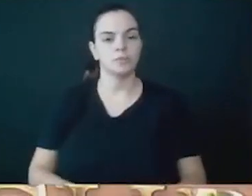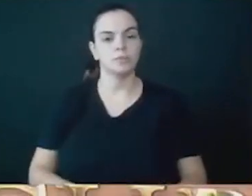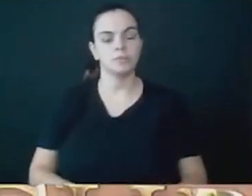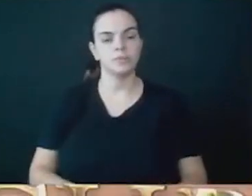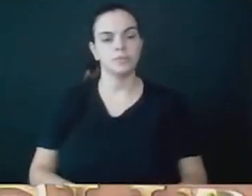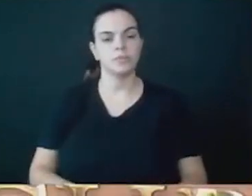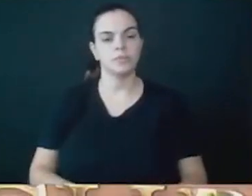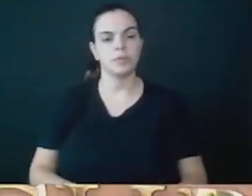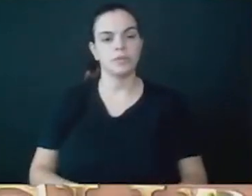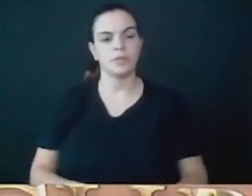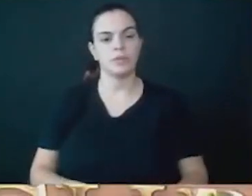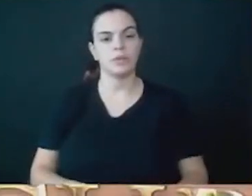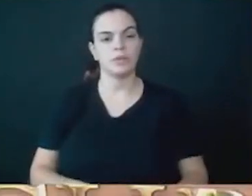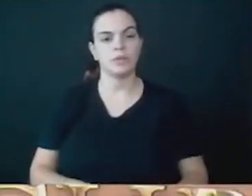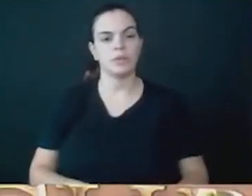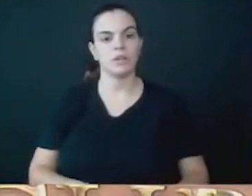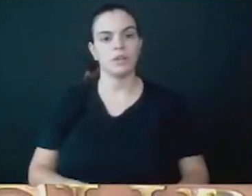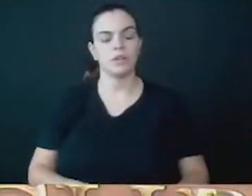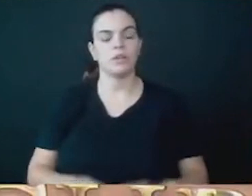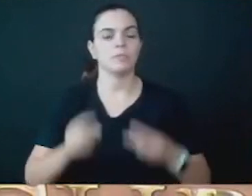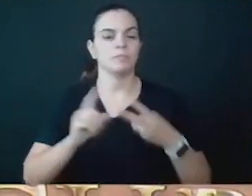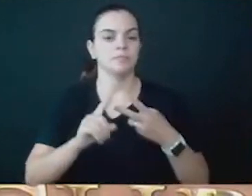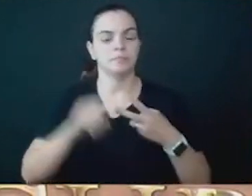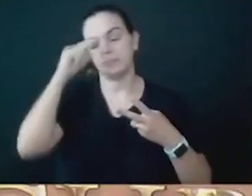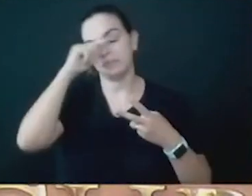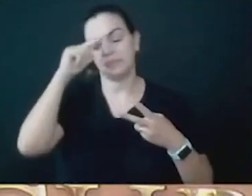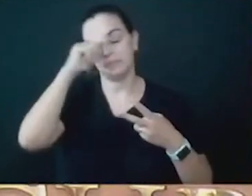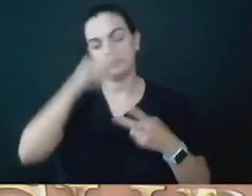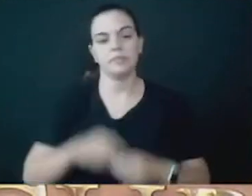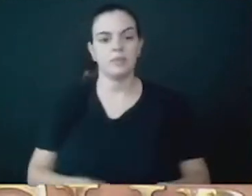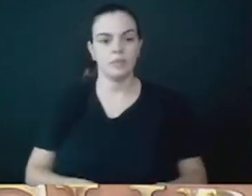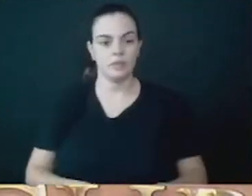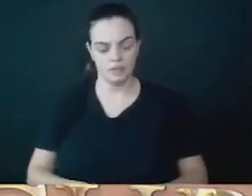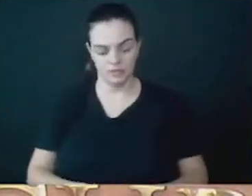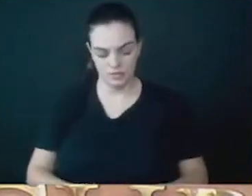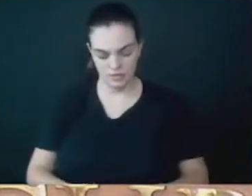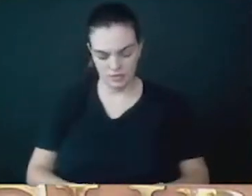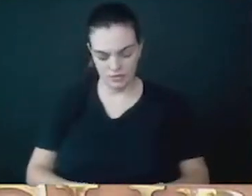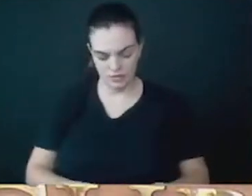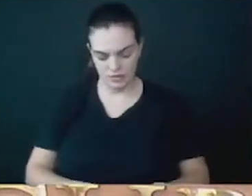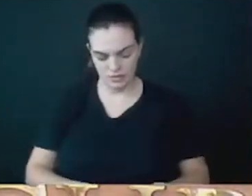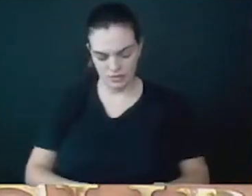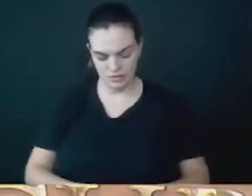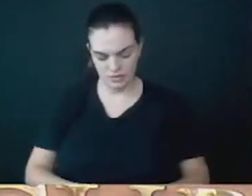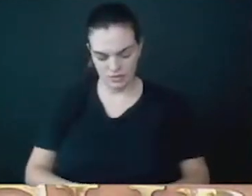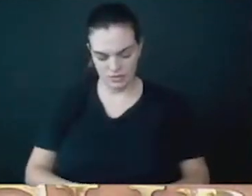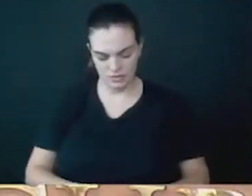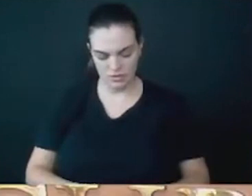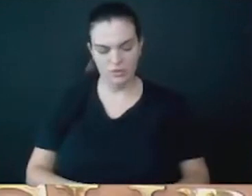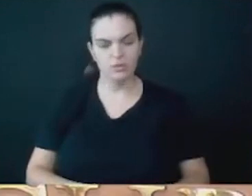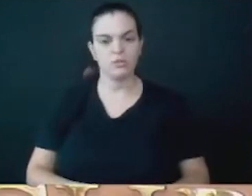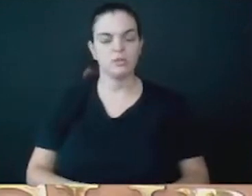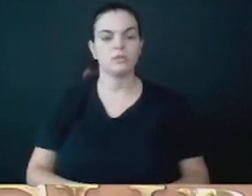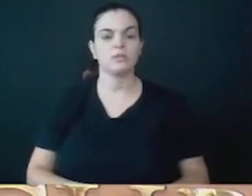Ok. Então, nós temos agora o vereador Tico Kuzma, líder do governo, com seus questionamentos, vereador, com a